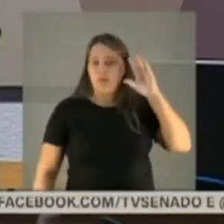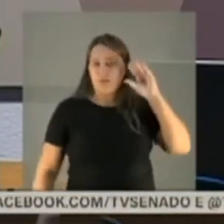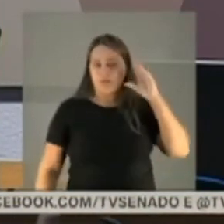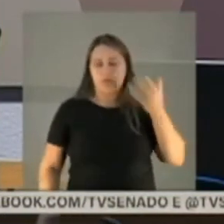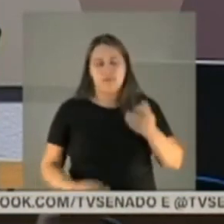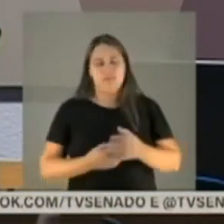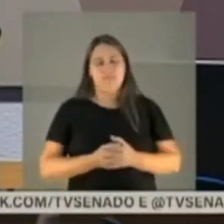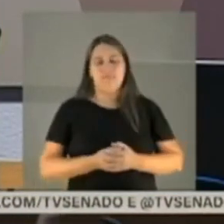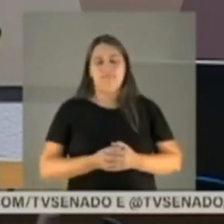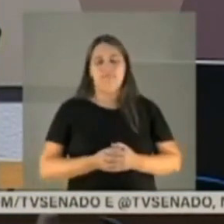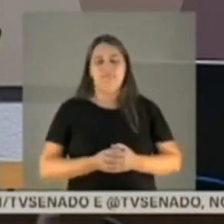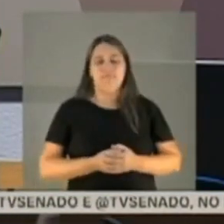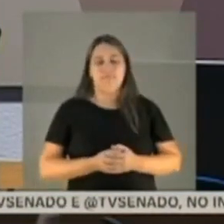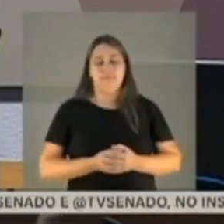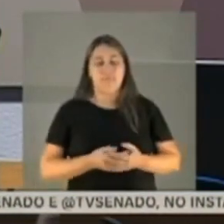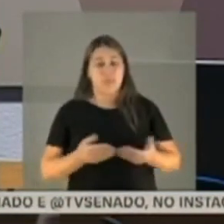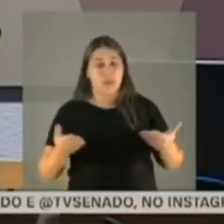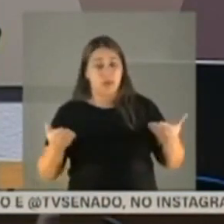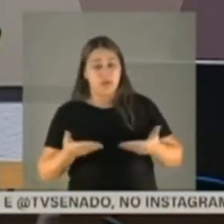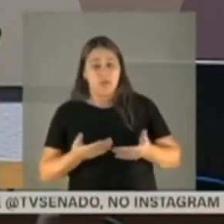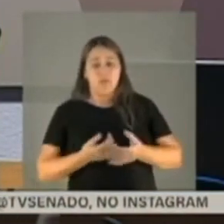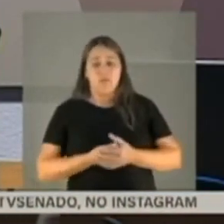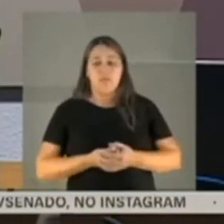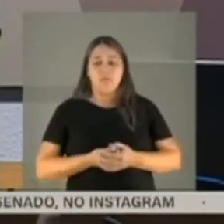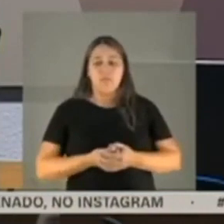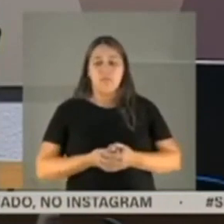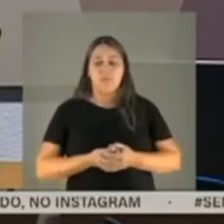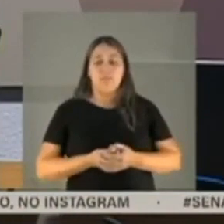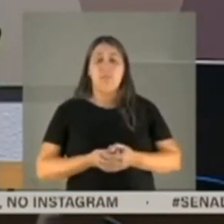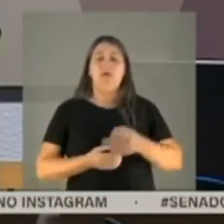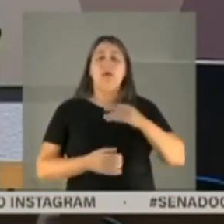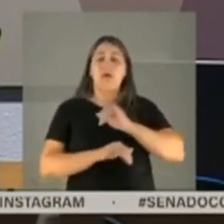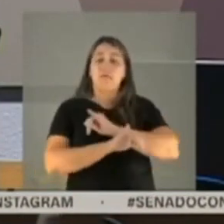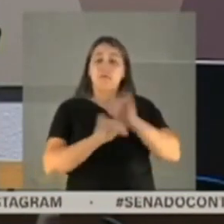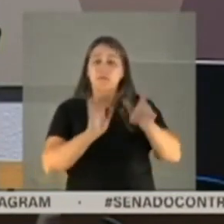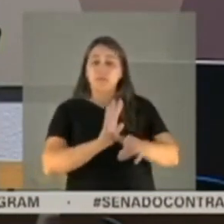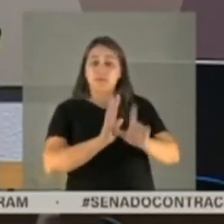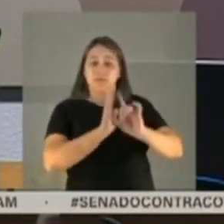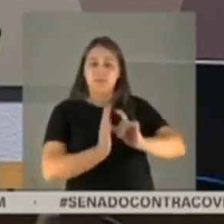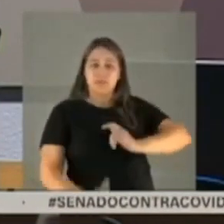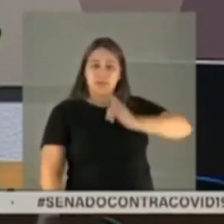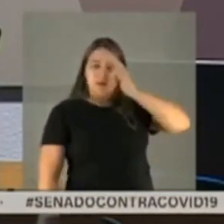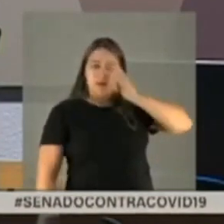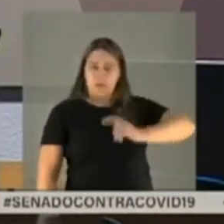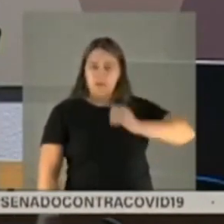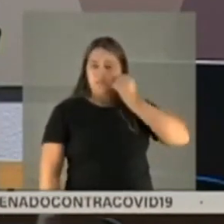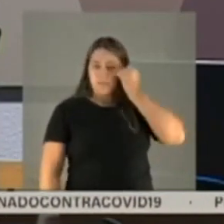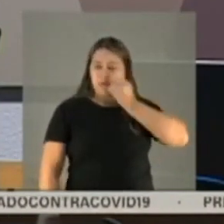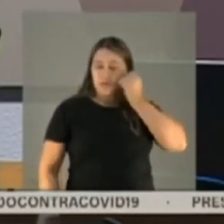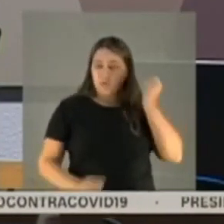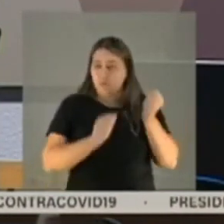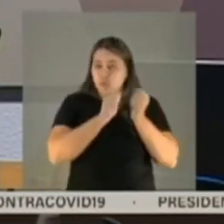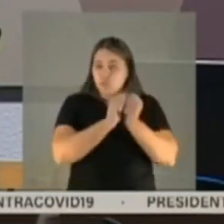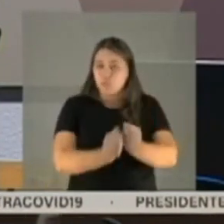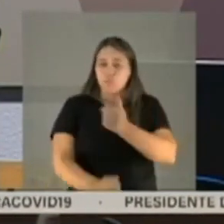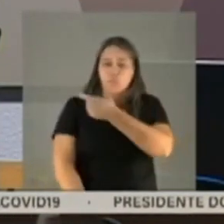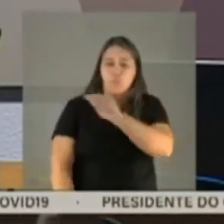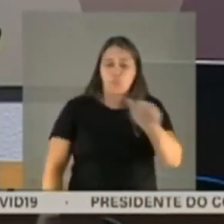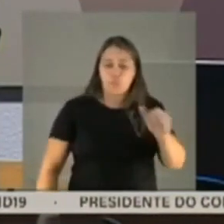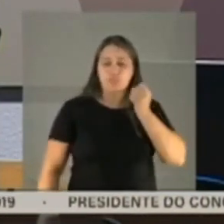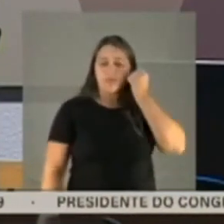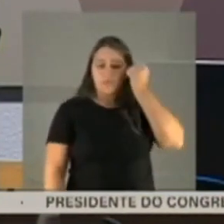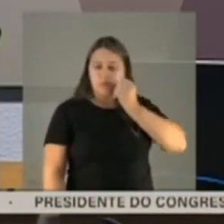É até em decorrência disso que aqui antecipo que este senador, aí individualmente, junto com outros colegas